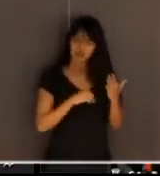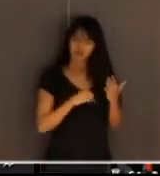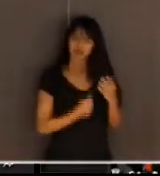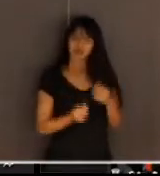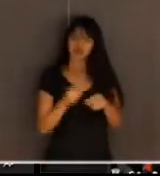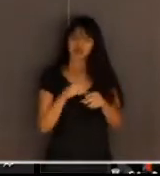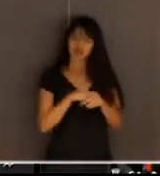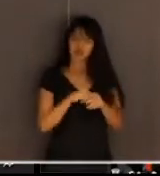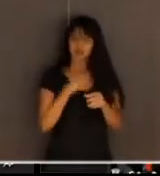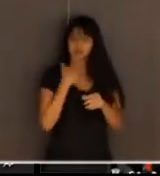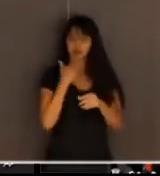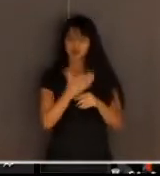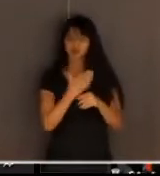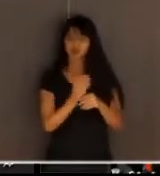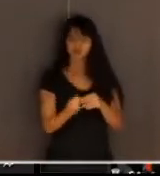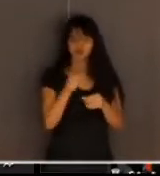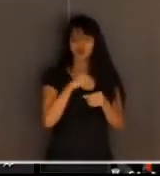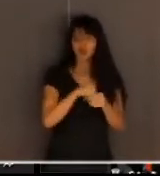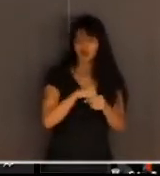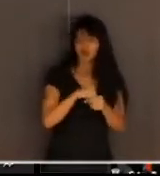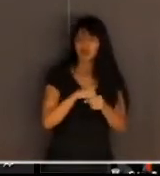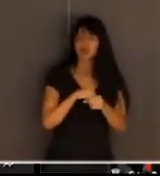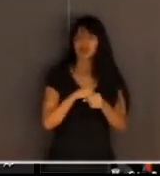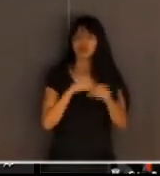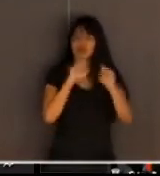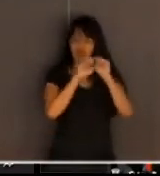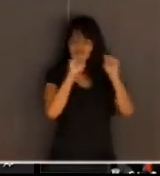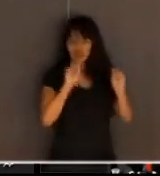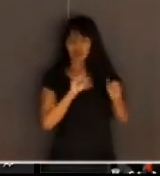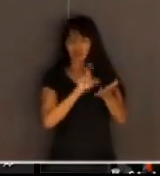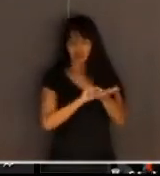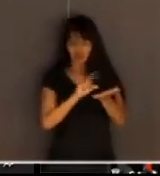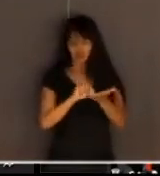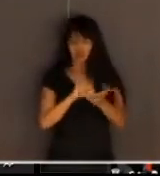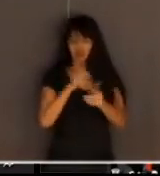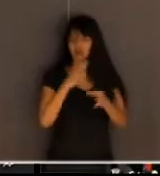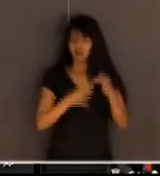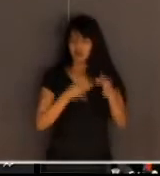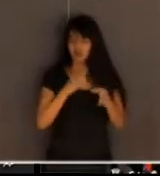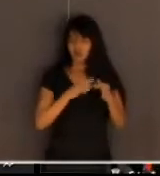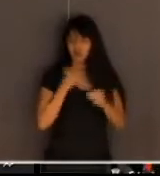para que seja inserido na ata de julgamento. Isso é fundamental.